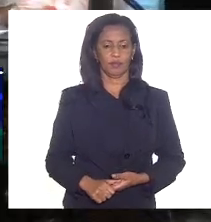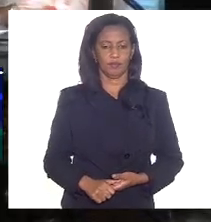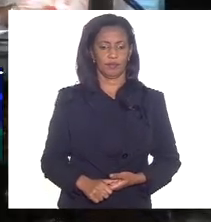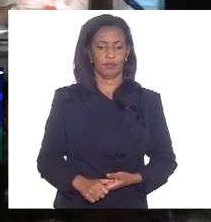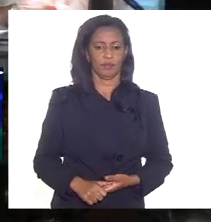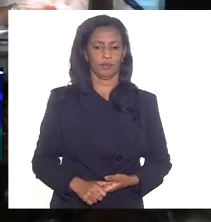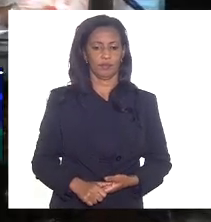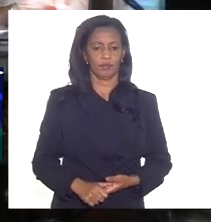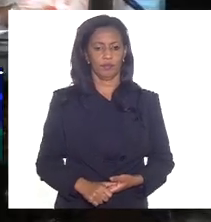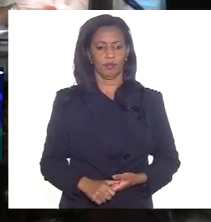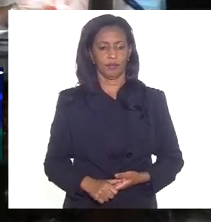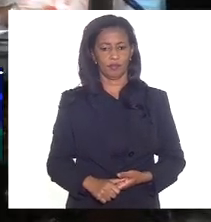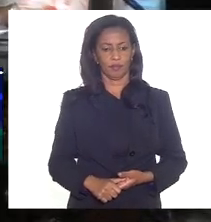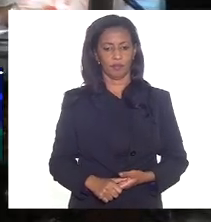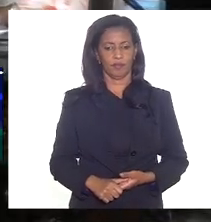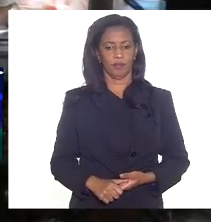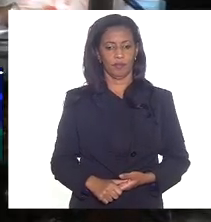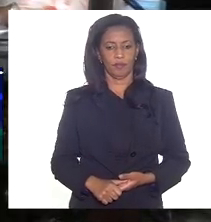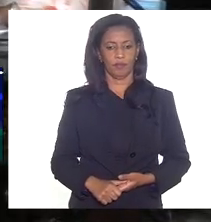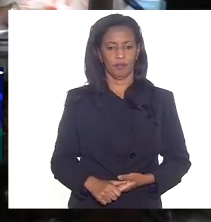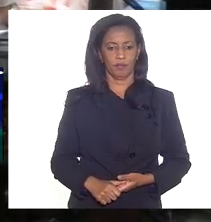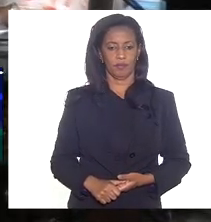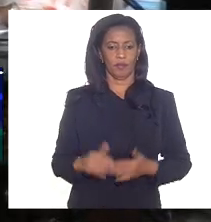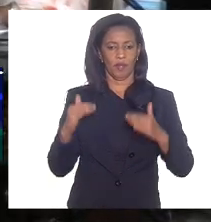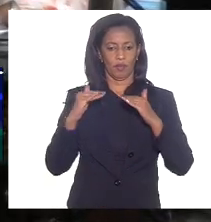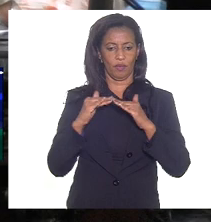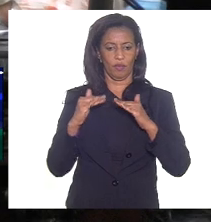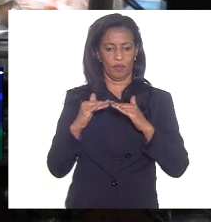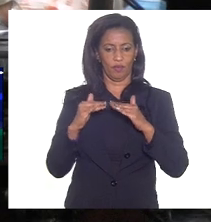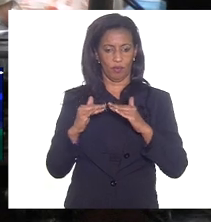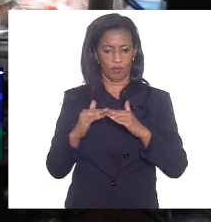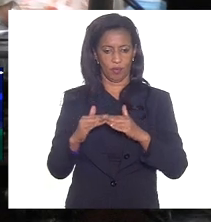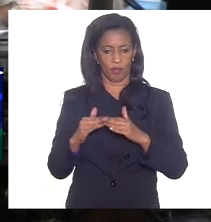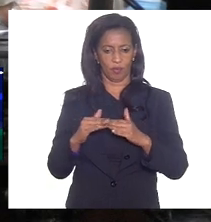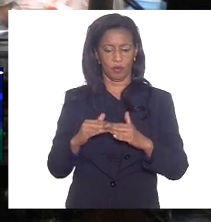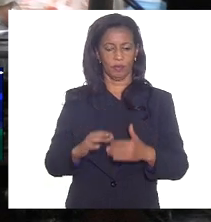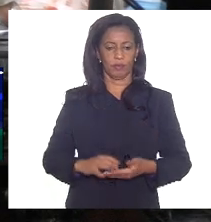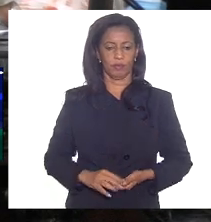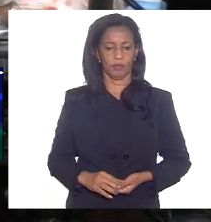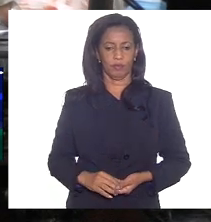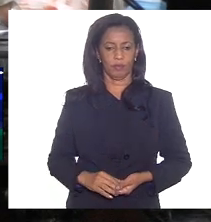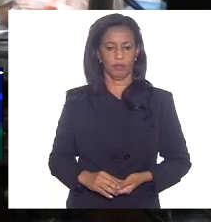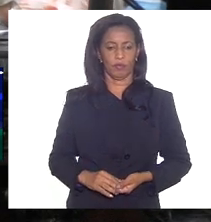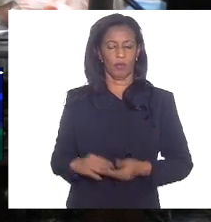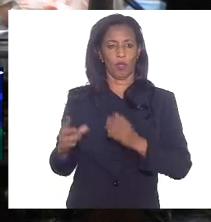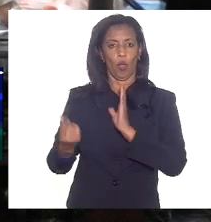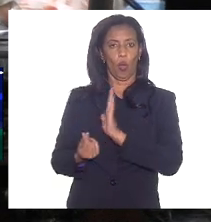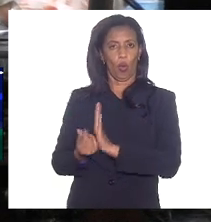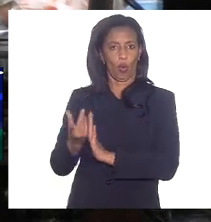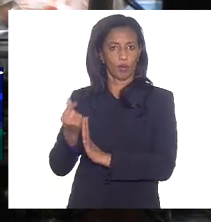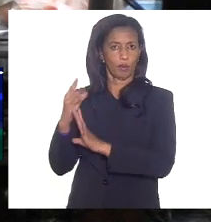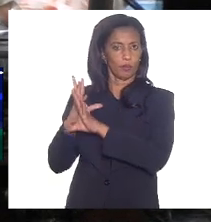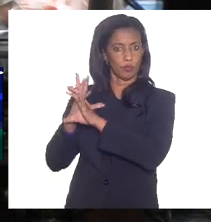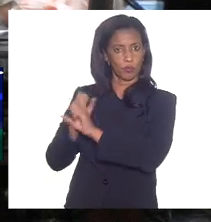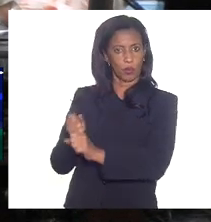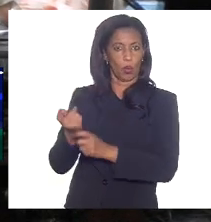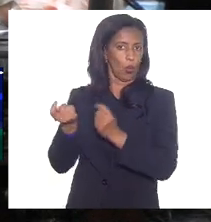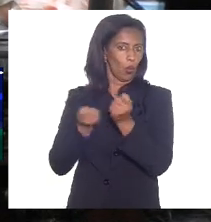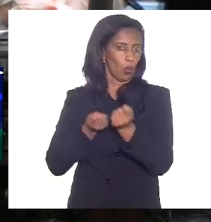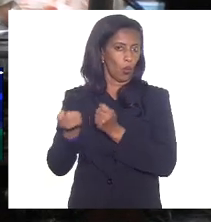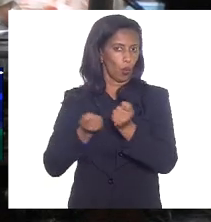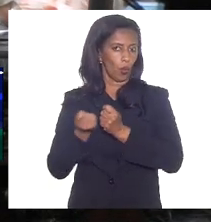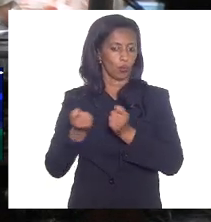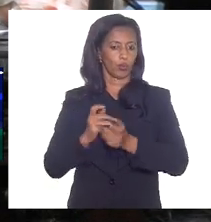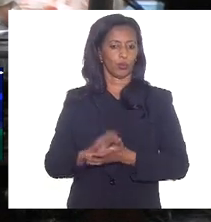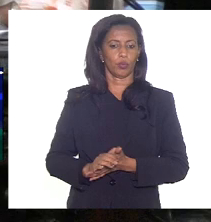Favorável, assunto de polícia favorável com a emenda da Comissão de Constituição e Justiça. de Orçamento, Finanças, Fiscalização Financeira e Controle,